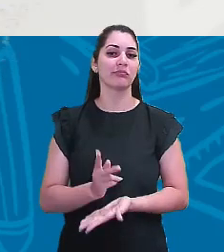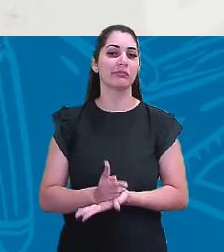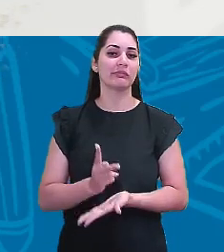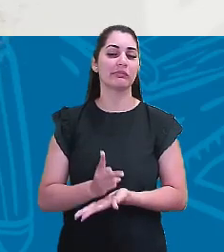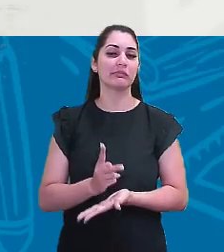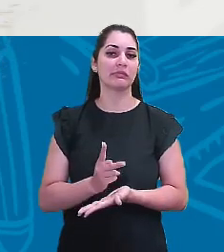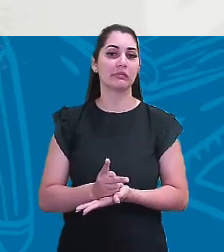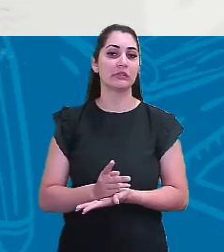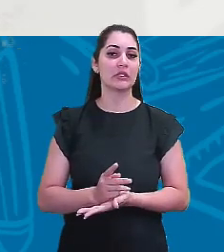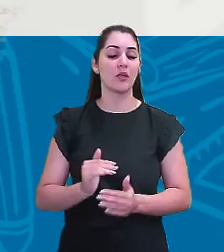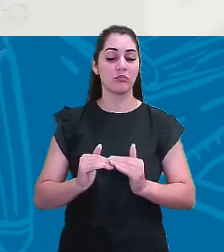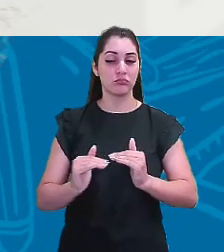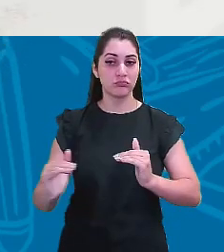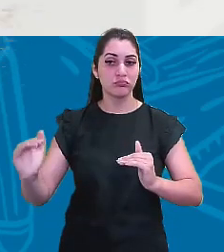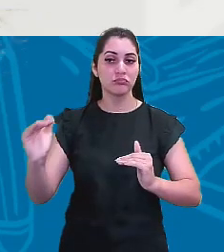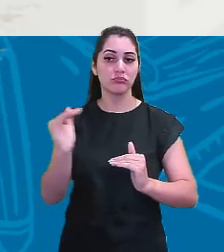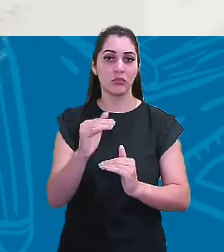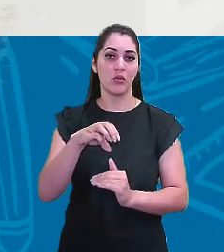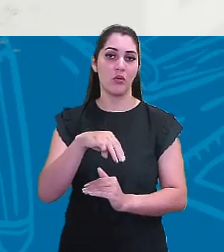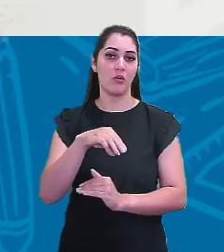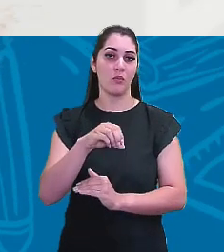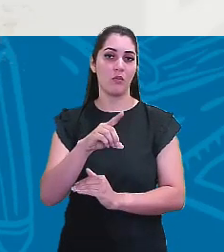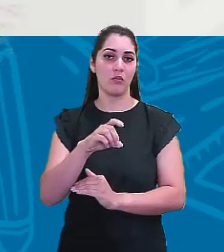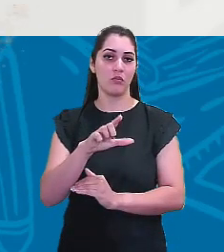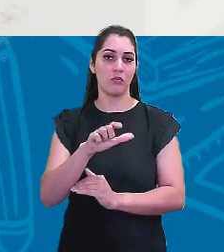processos modeladores, ok?